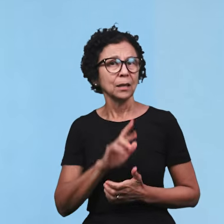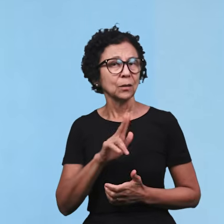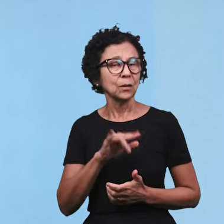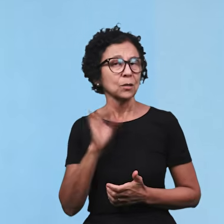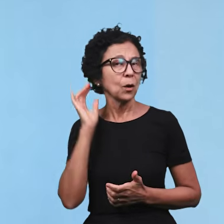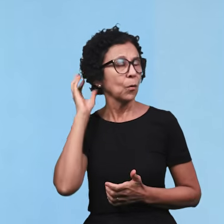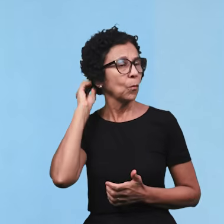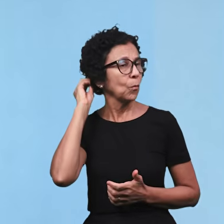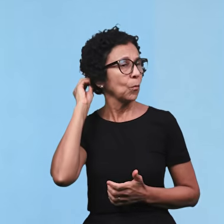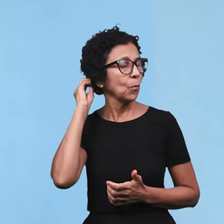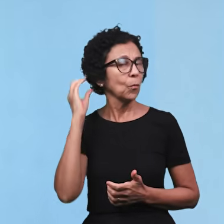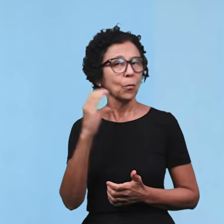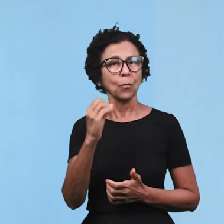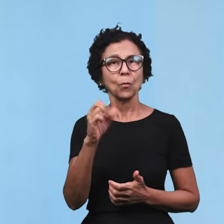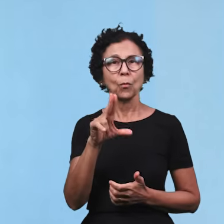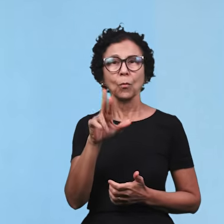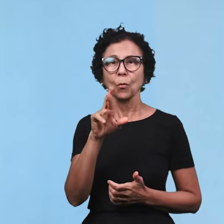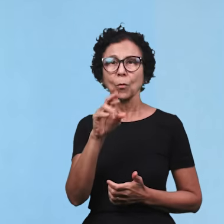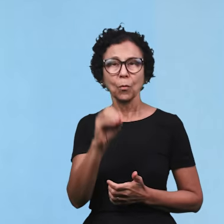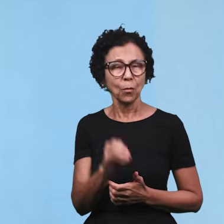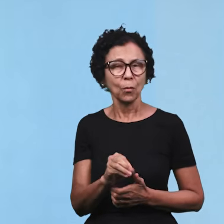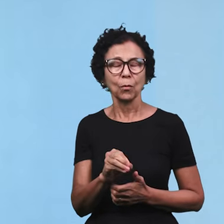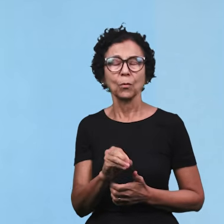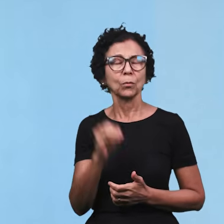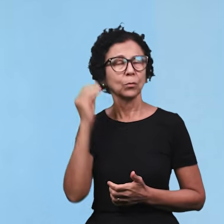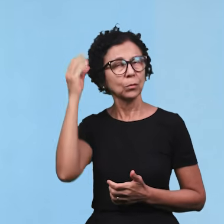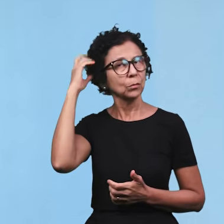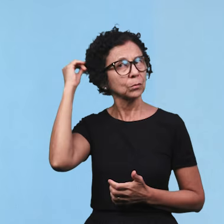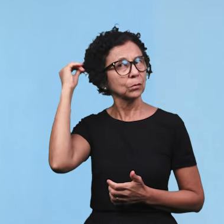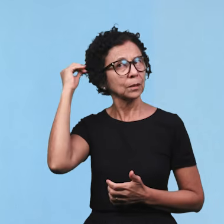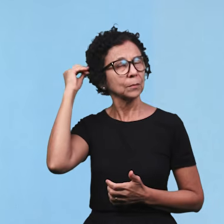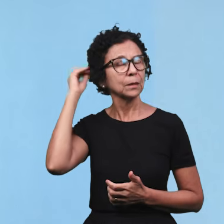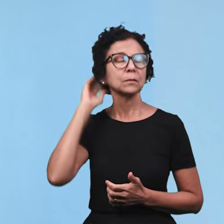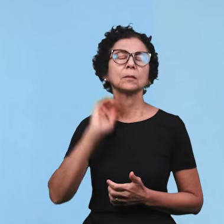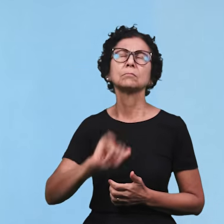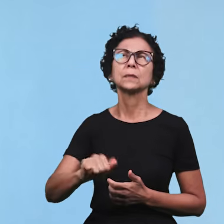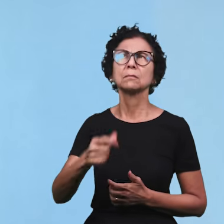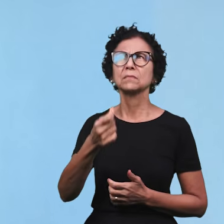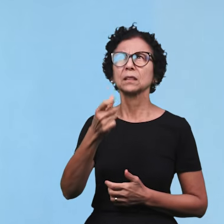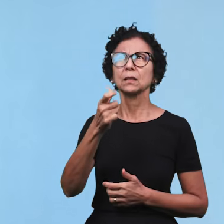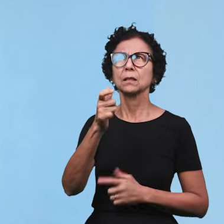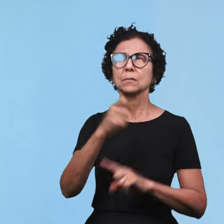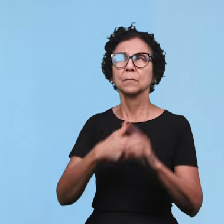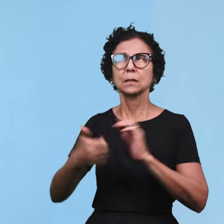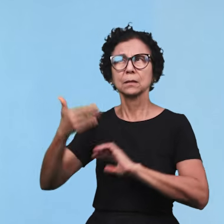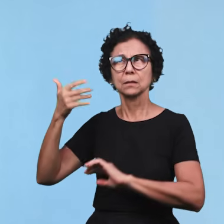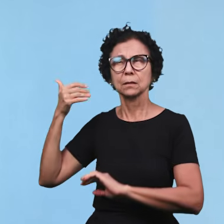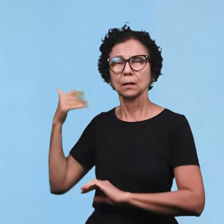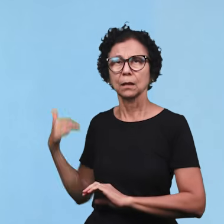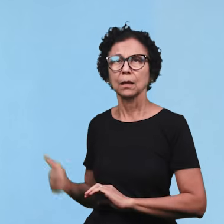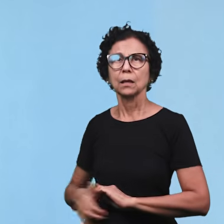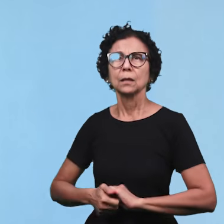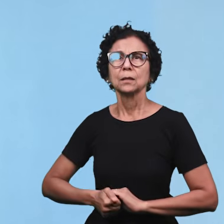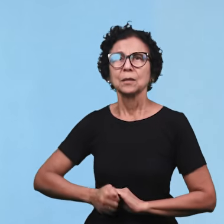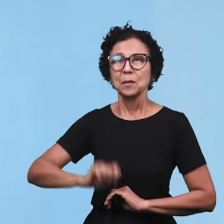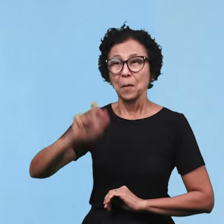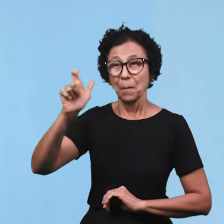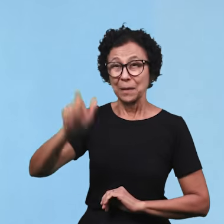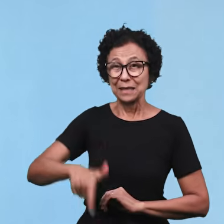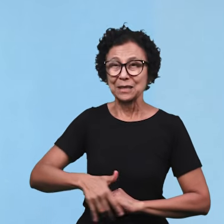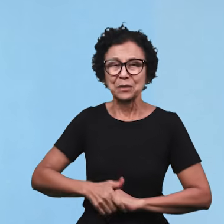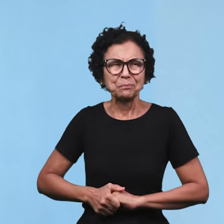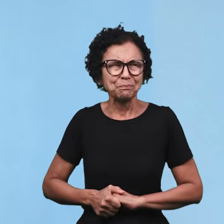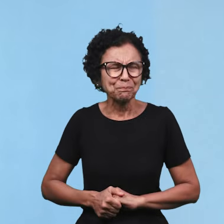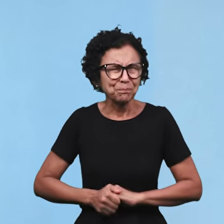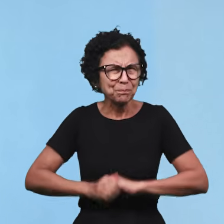área doadora. Existem pacientes que eu operei aproximadamente 5, 6 meses atrás, que eram pacientes com grau de